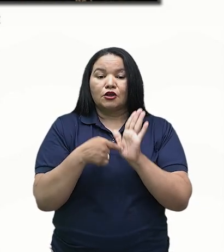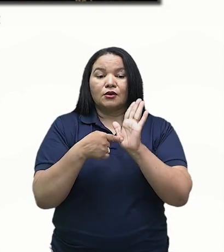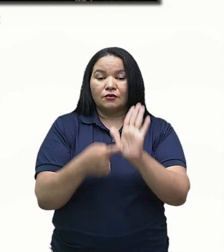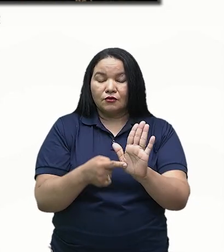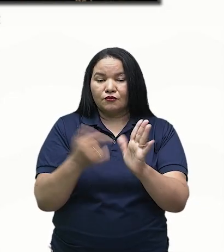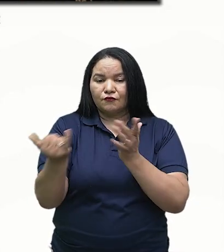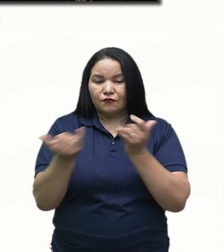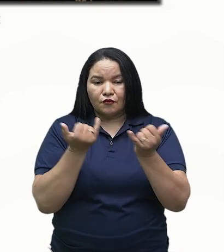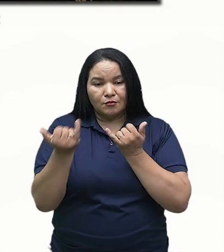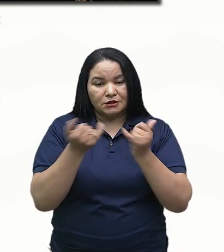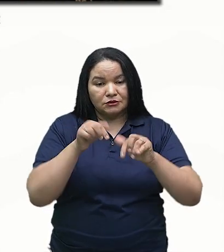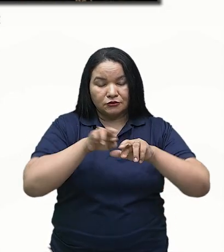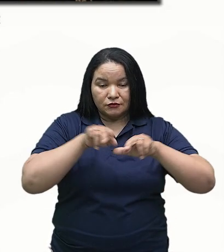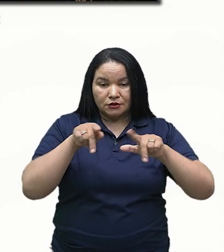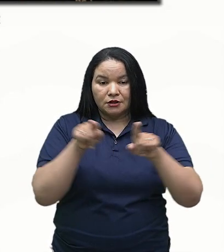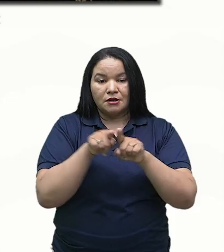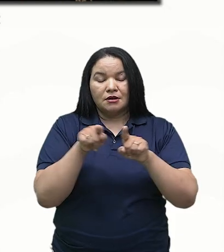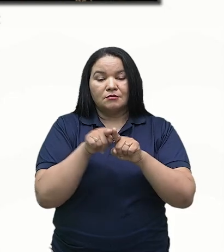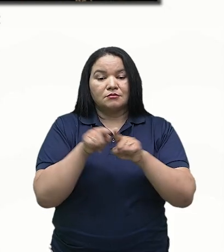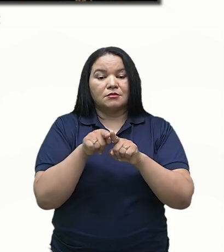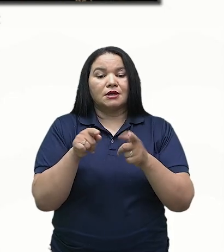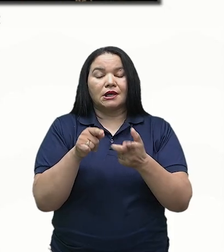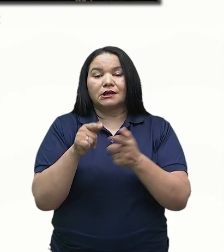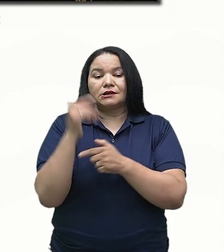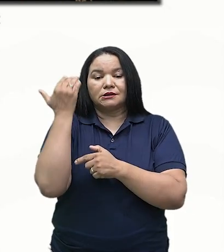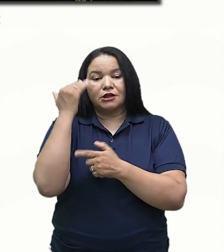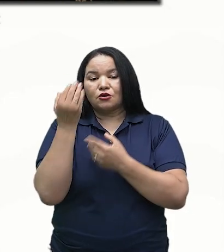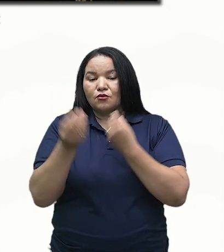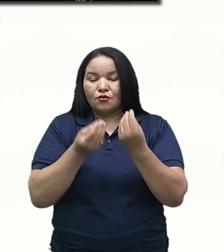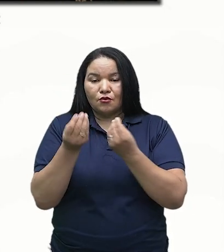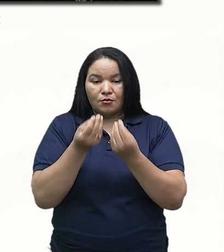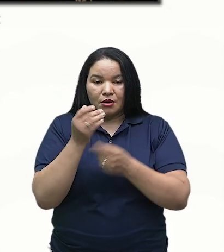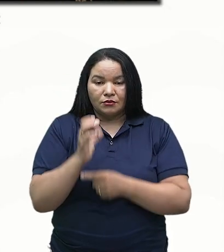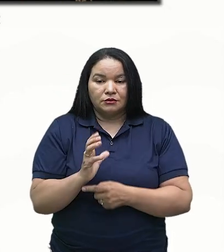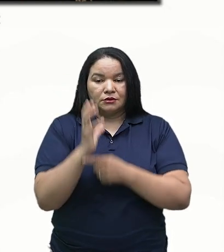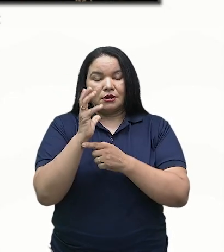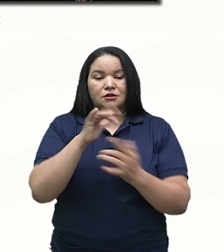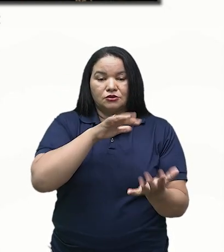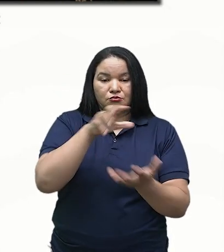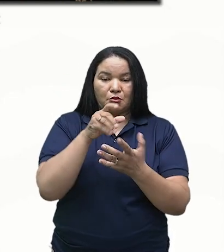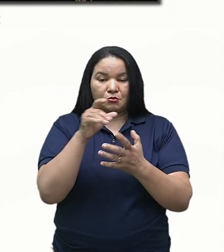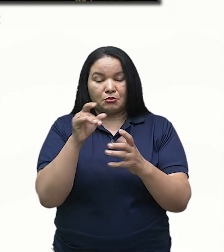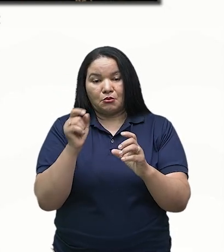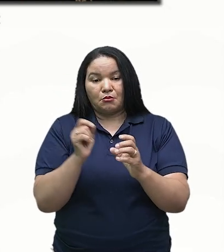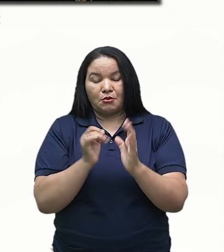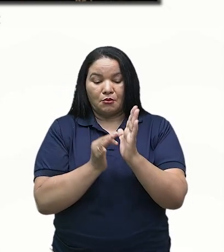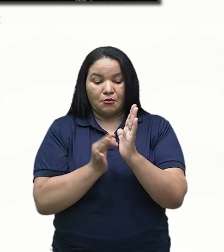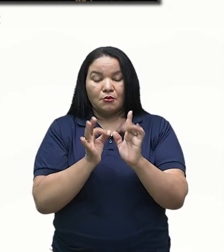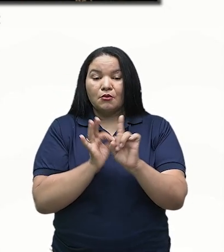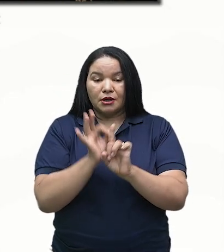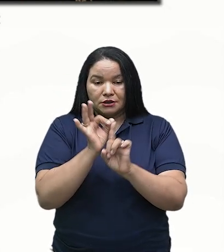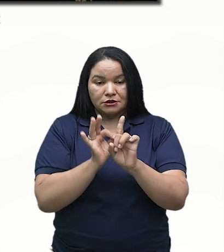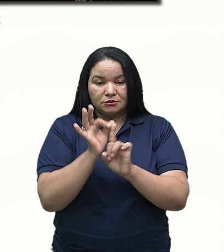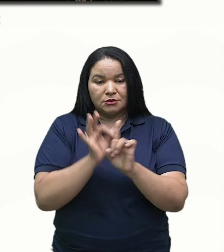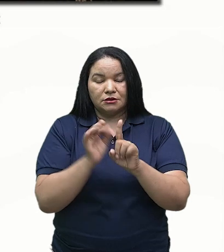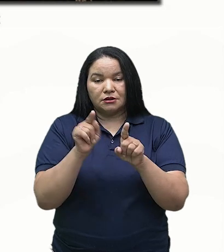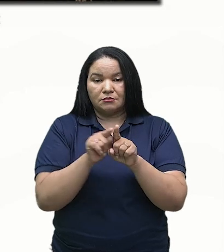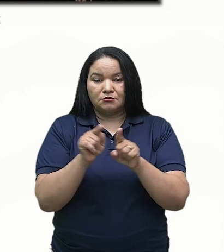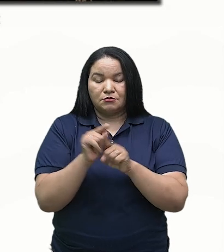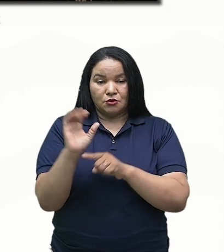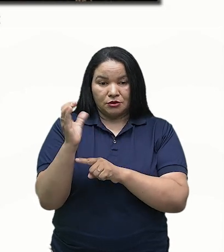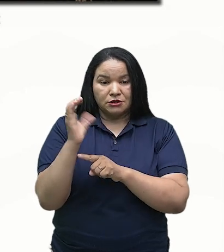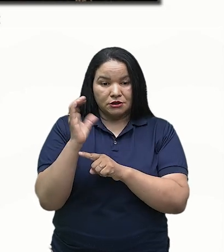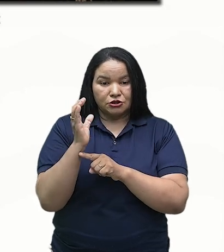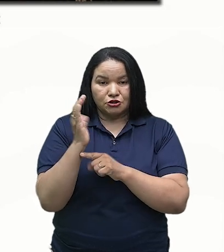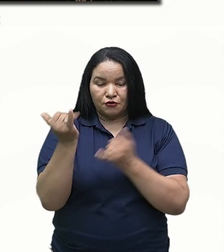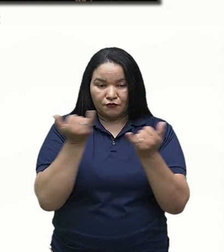informações, ele busca entender esse aquecimento do planeta com base em dados científicos para entender o que